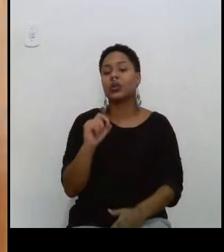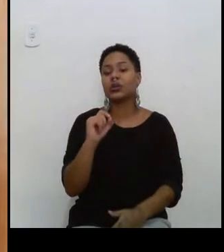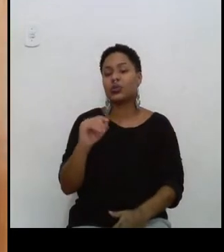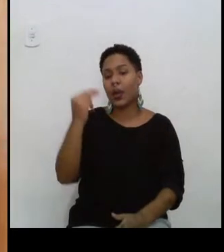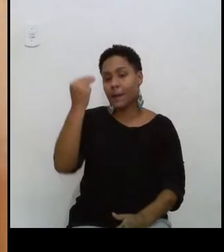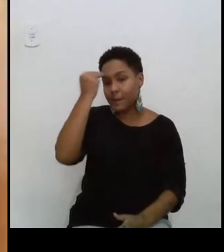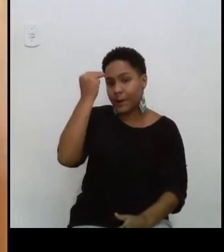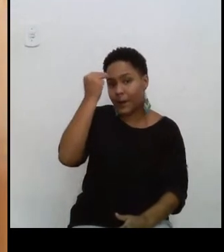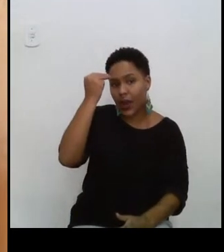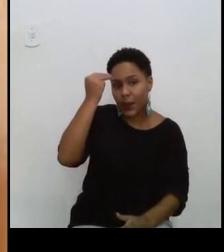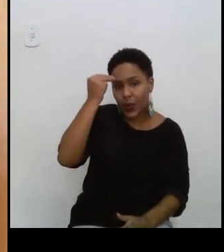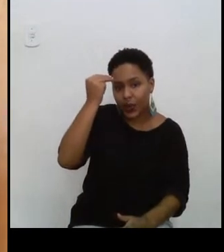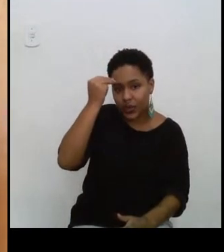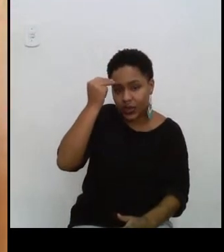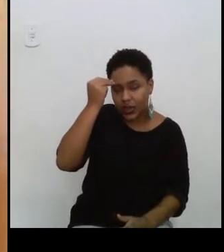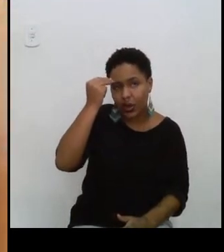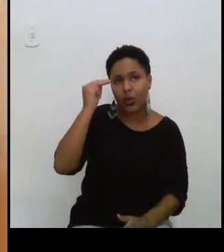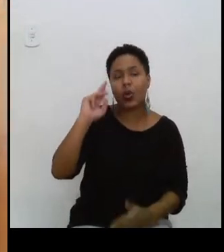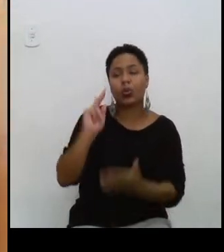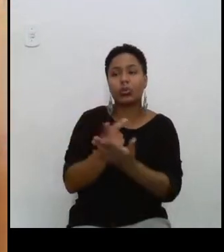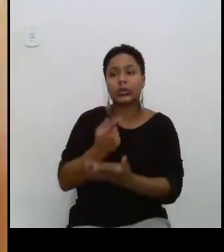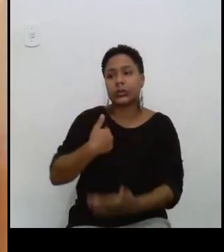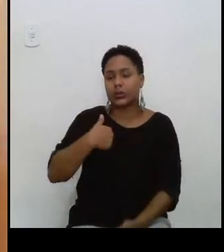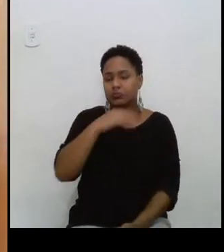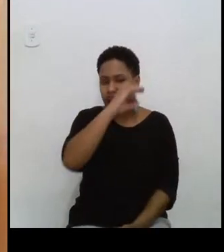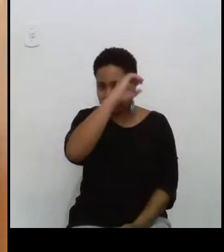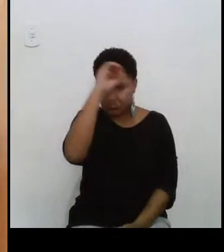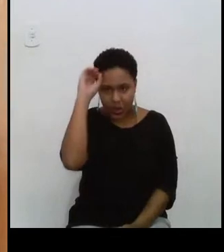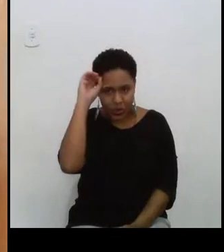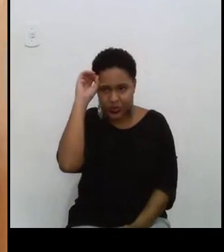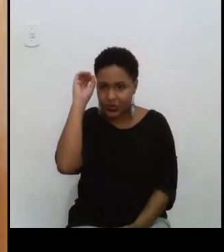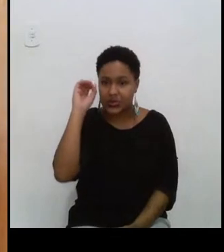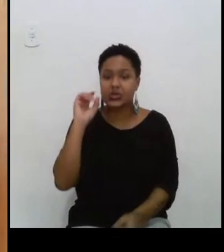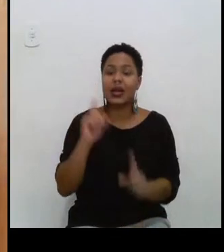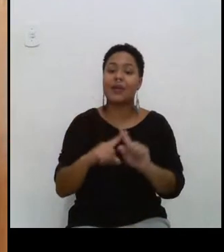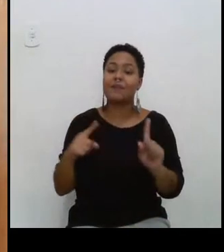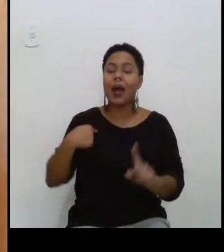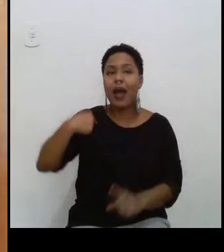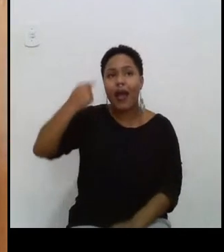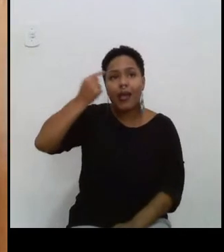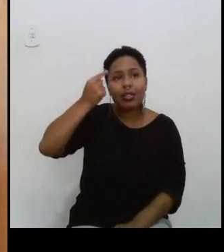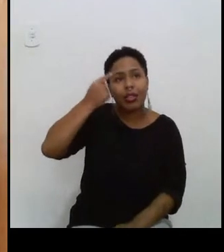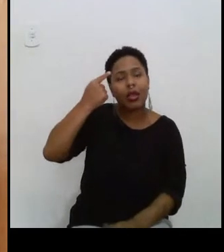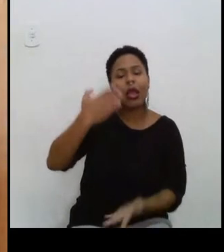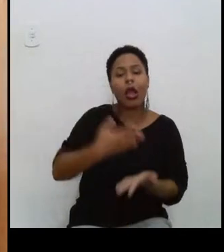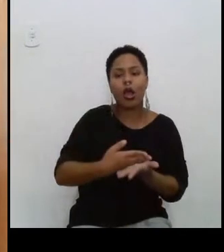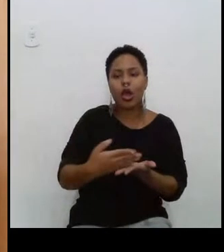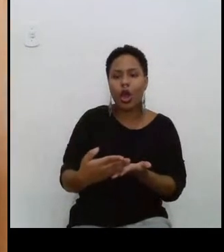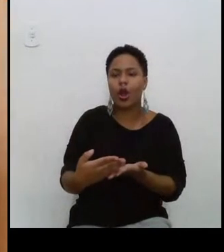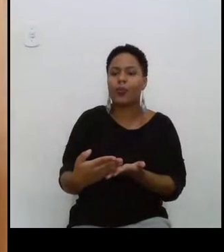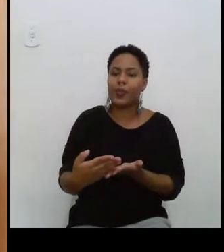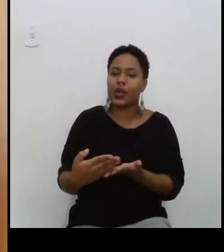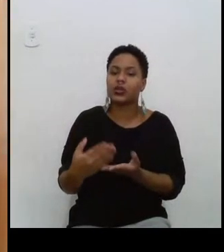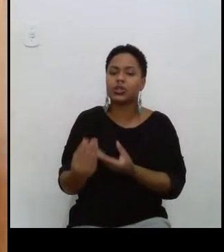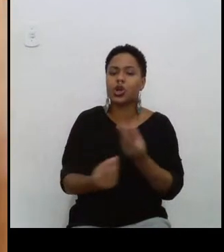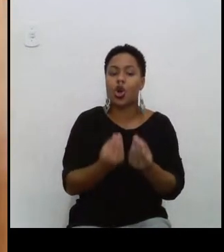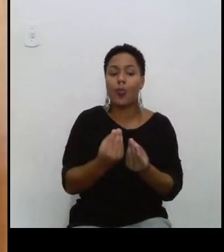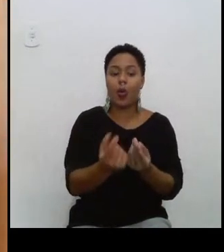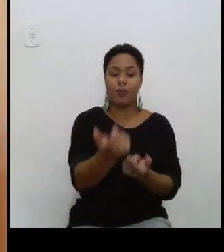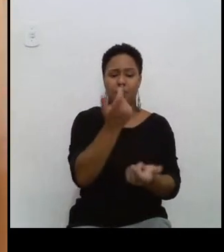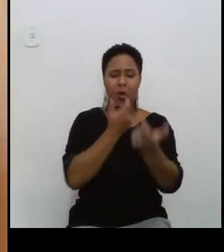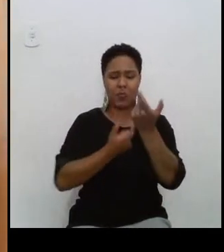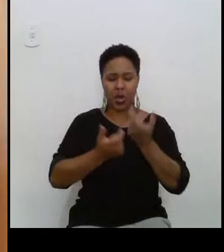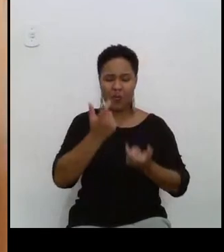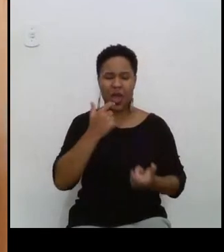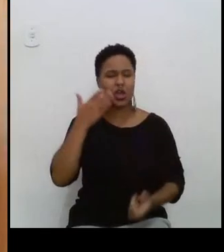propósito a deram fiz curso dela e Requinte dem quer é de alguma maneira é depois não cumprir não